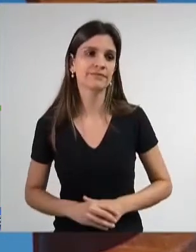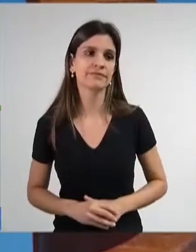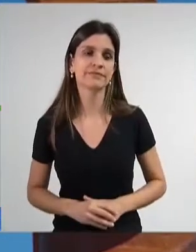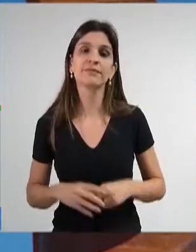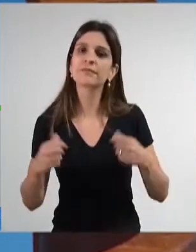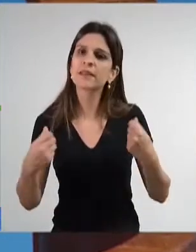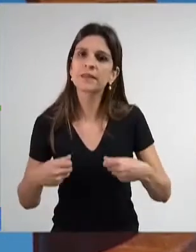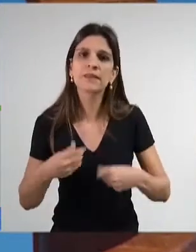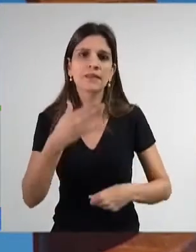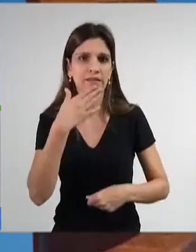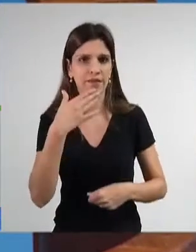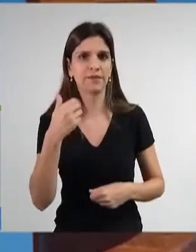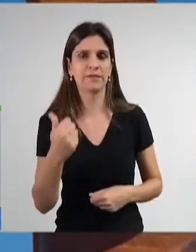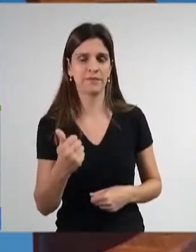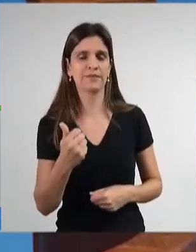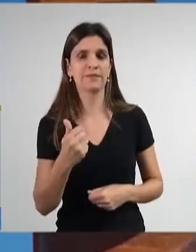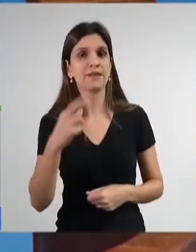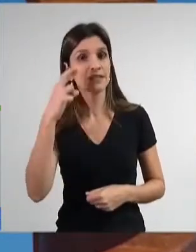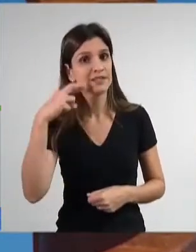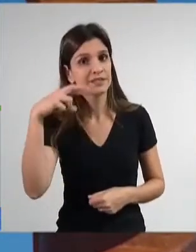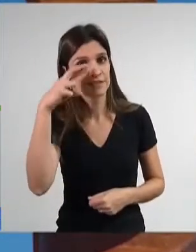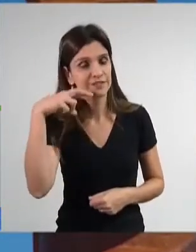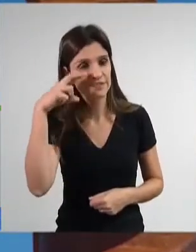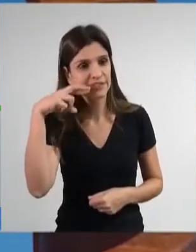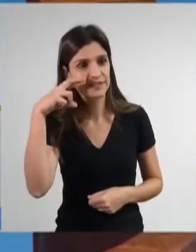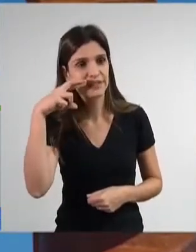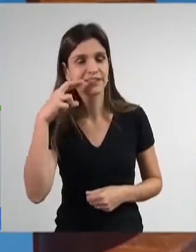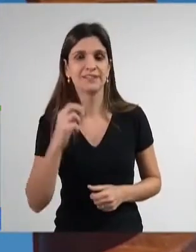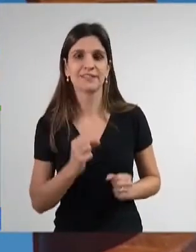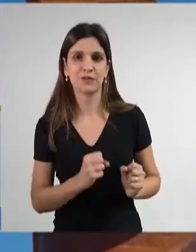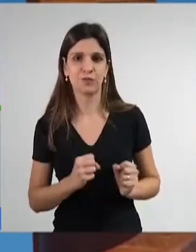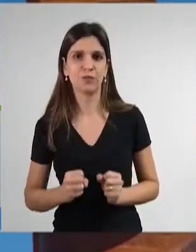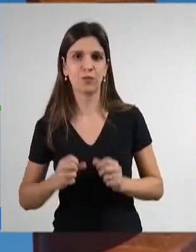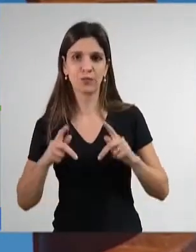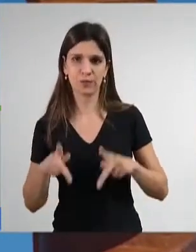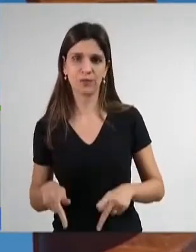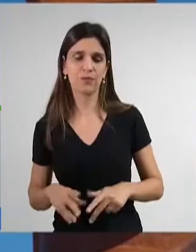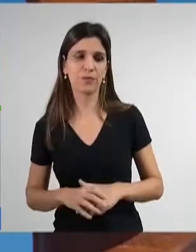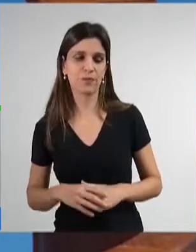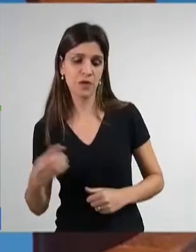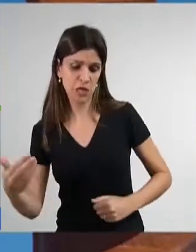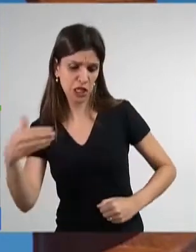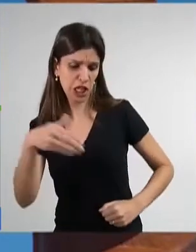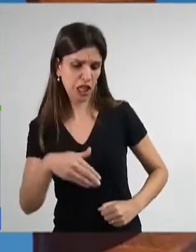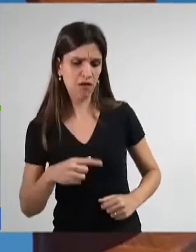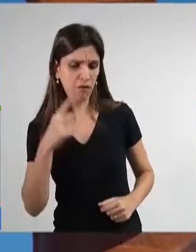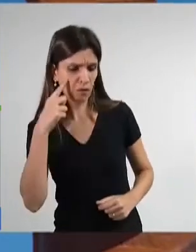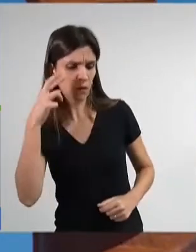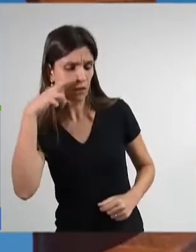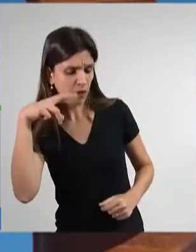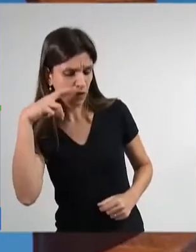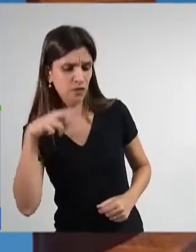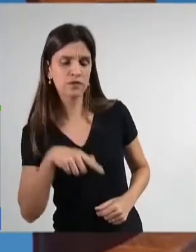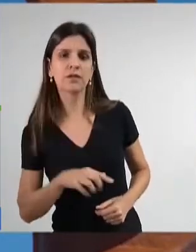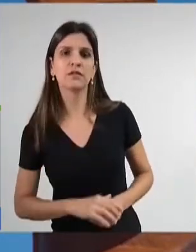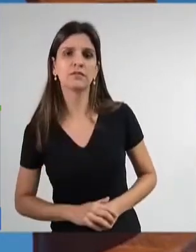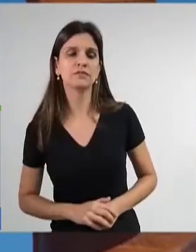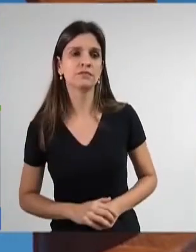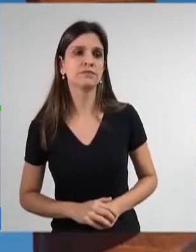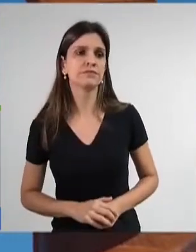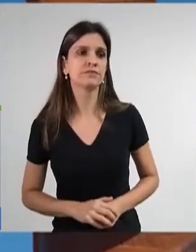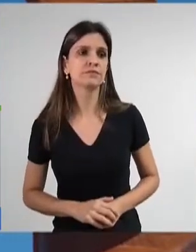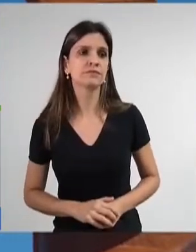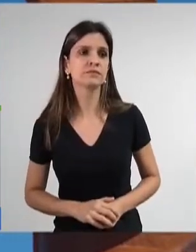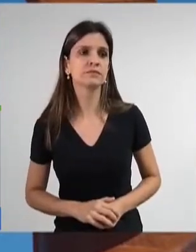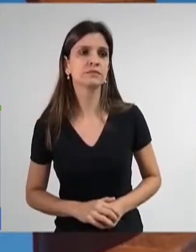a fiscalização do poder público, sim, nesses locais todos que citei, onde certamente as pessoas embriagadas saem ao volante.